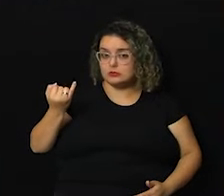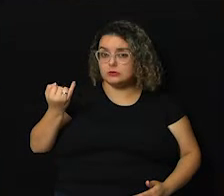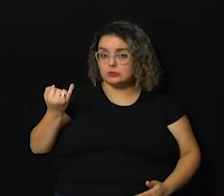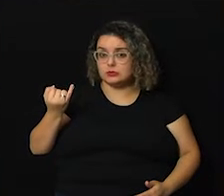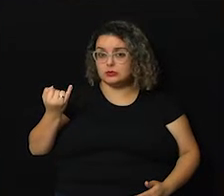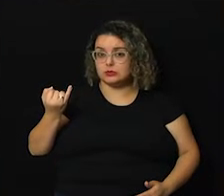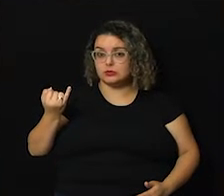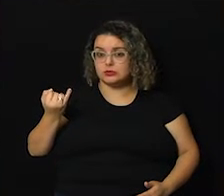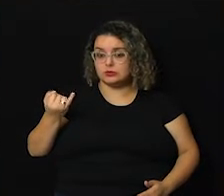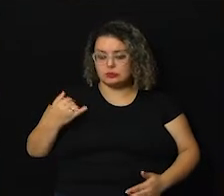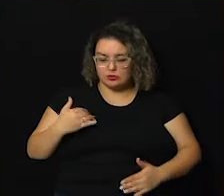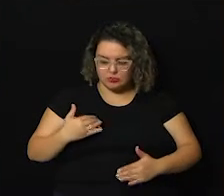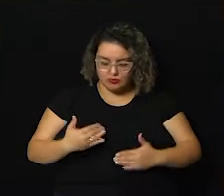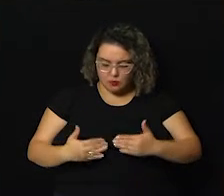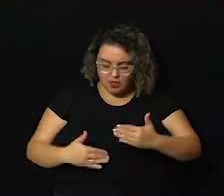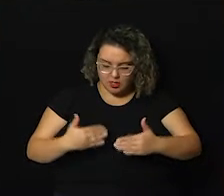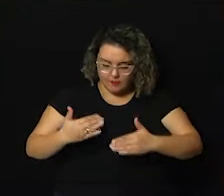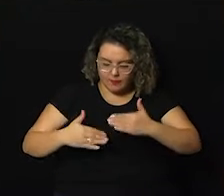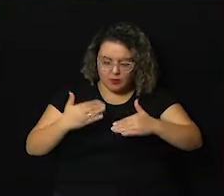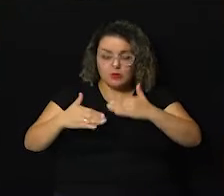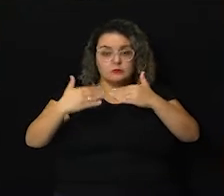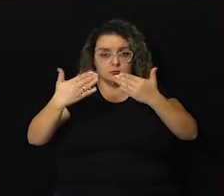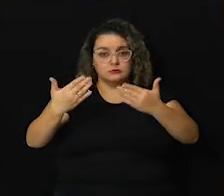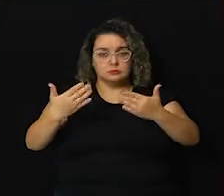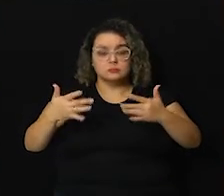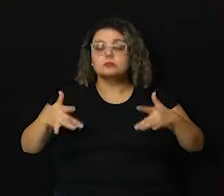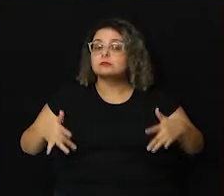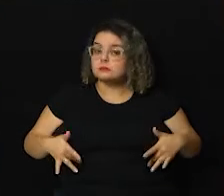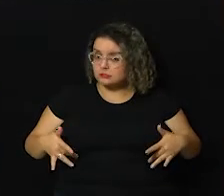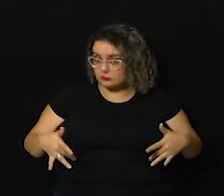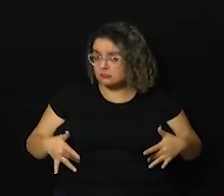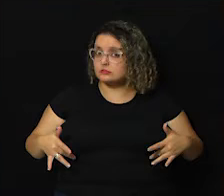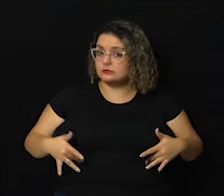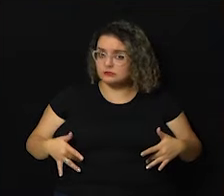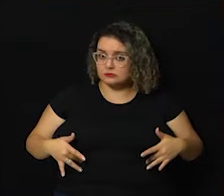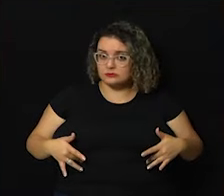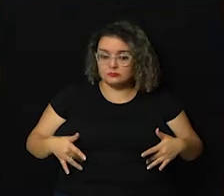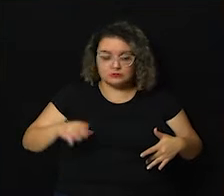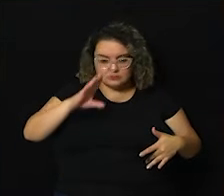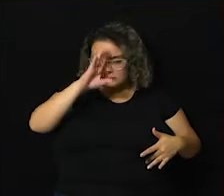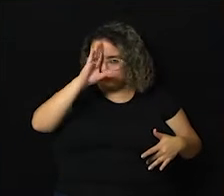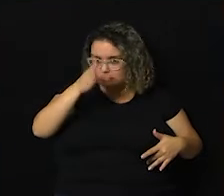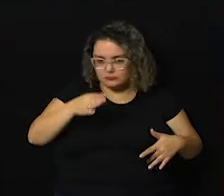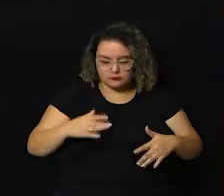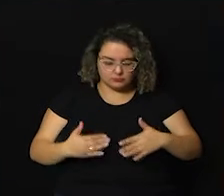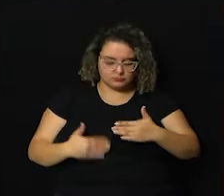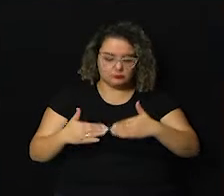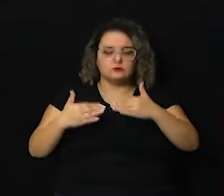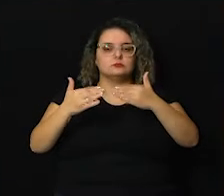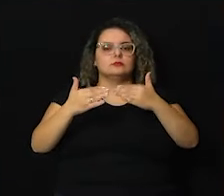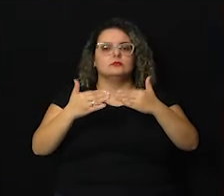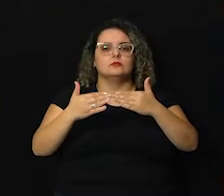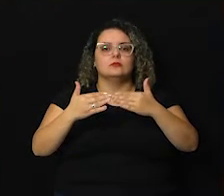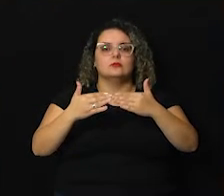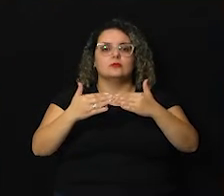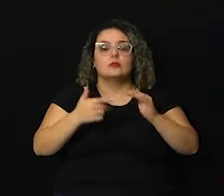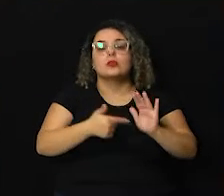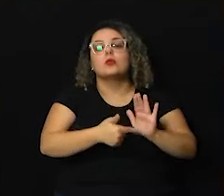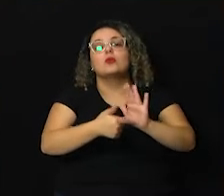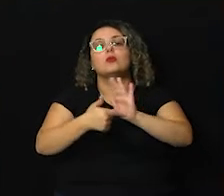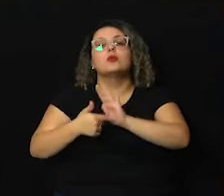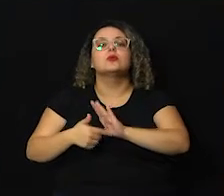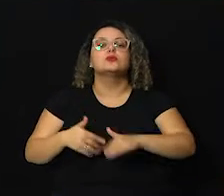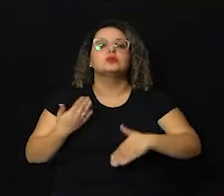porque do ponto de vista de evolucionismo, o rim é um dos órgãos essenciais no evolucionismo e que demonstram